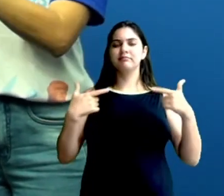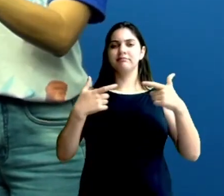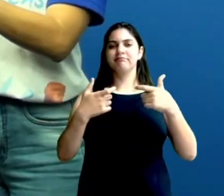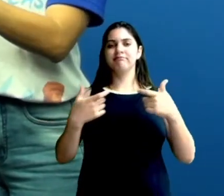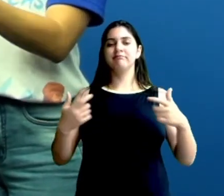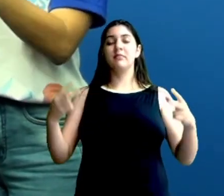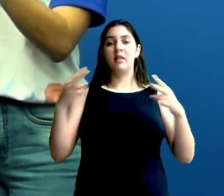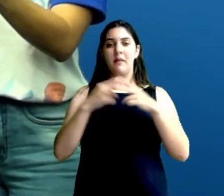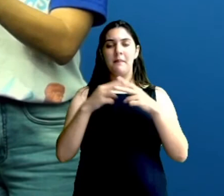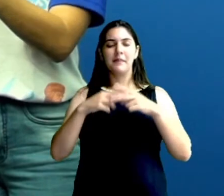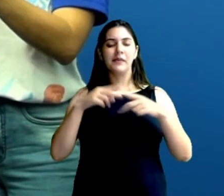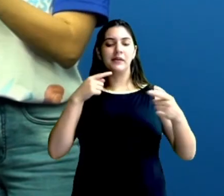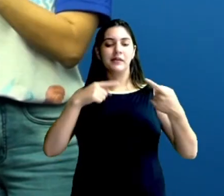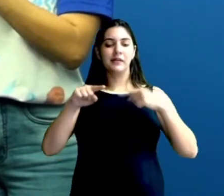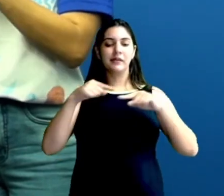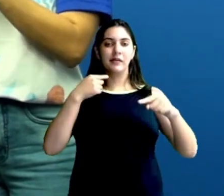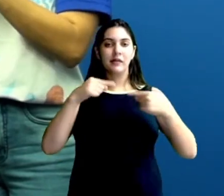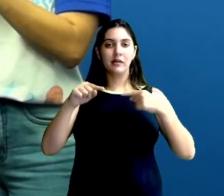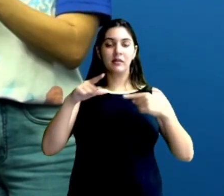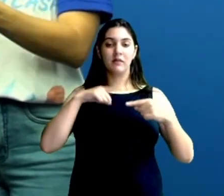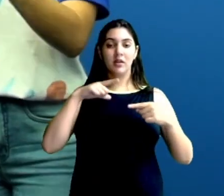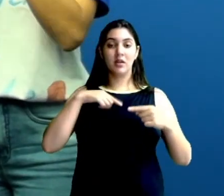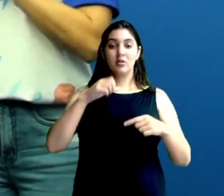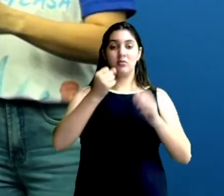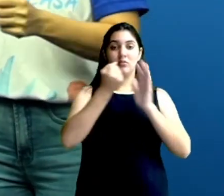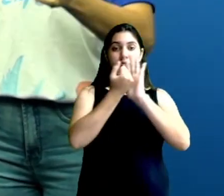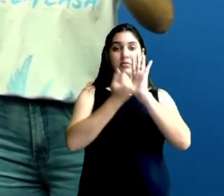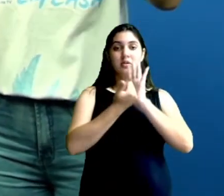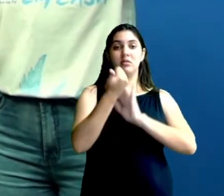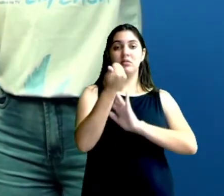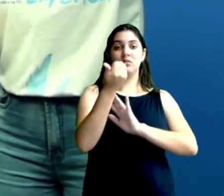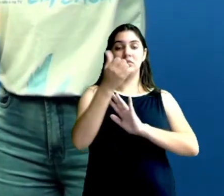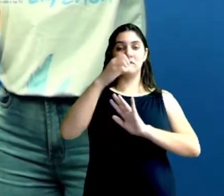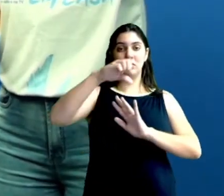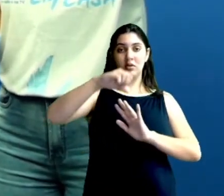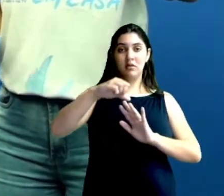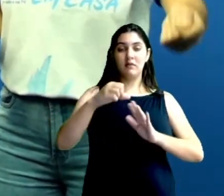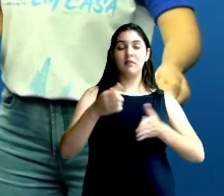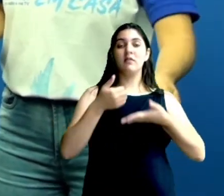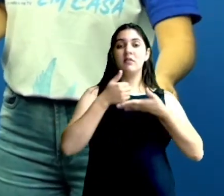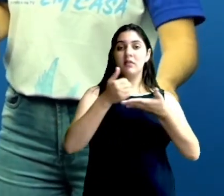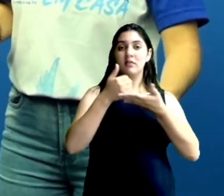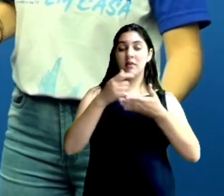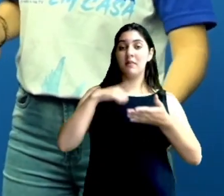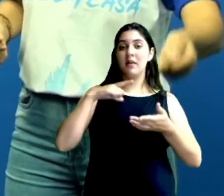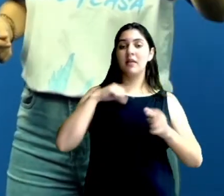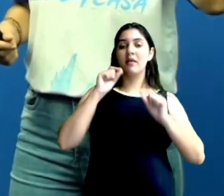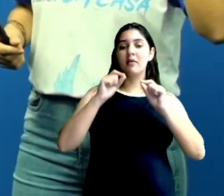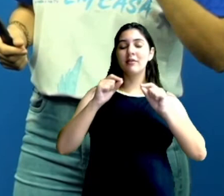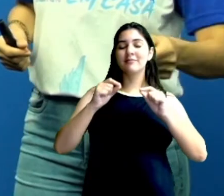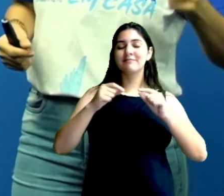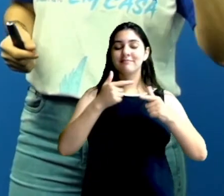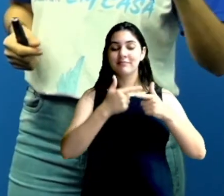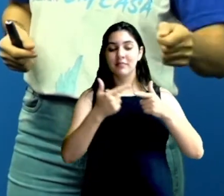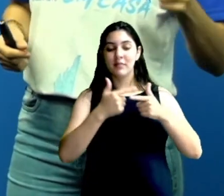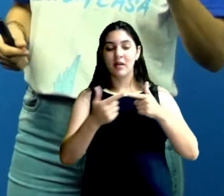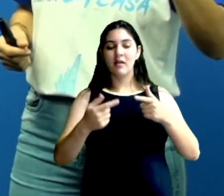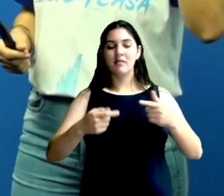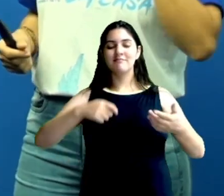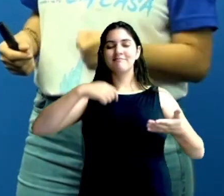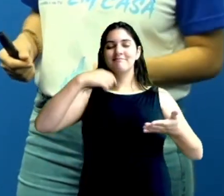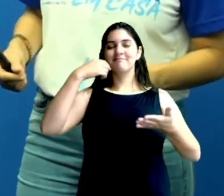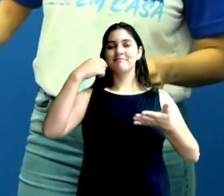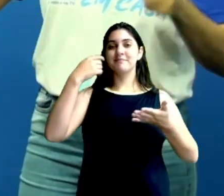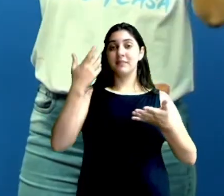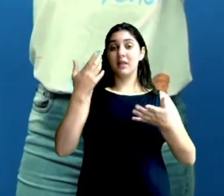vai desencadeando, sobretudo ali no século XIX, vai contribuir para ter uma forma de punição. Então, a forma de